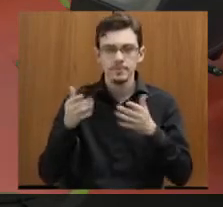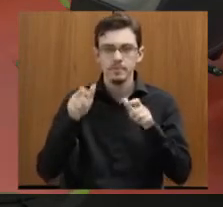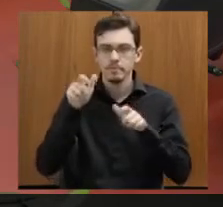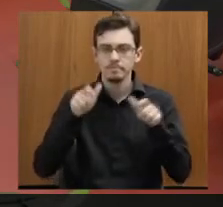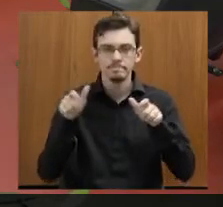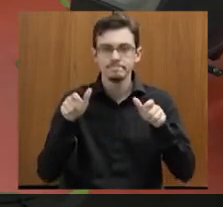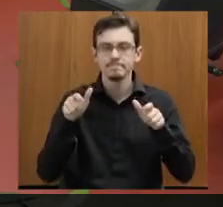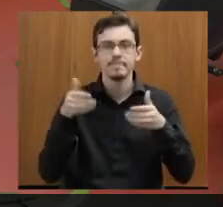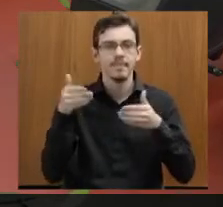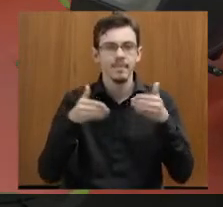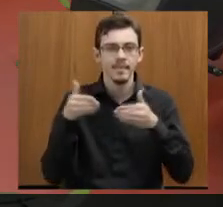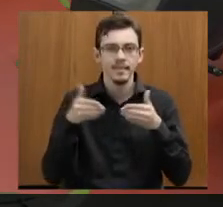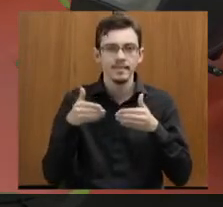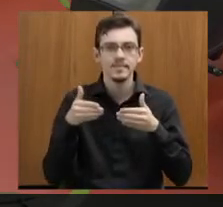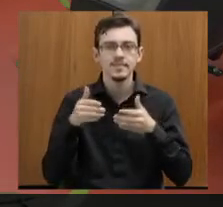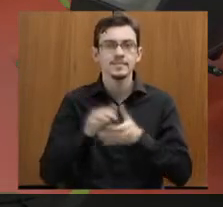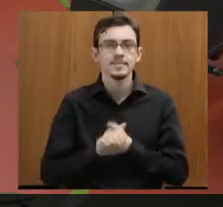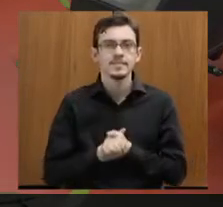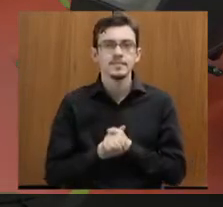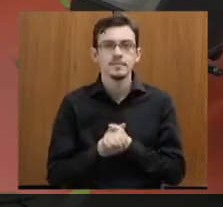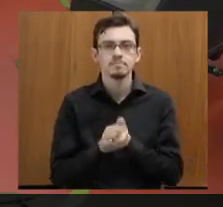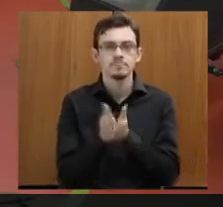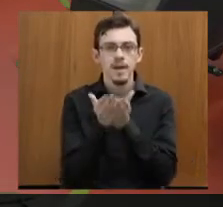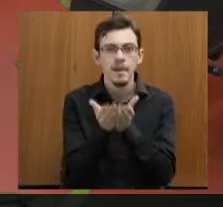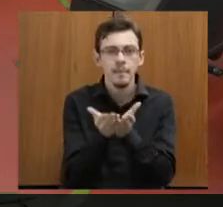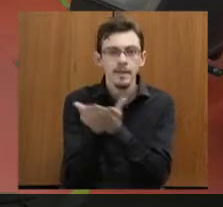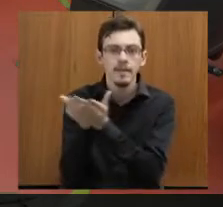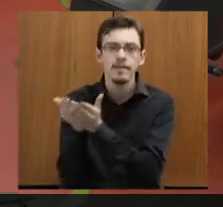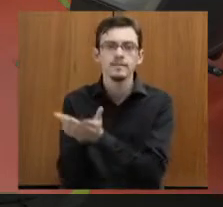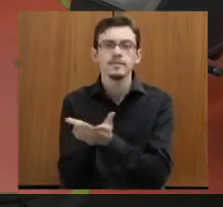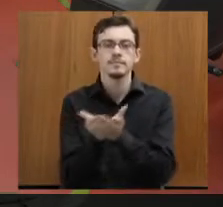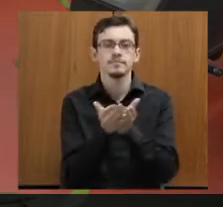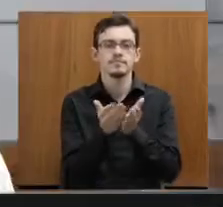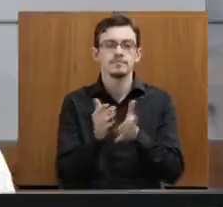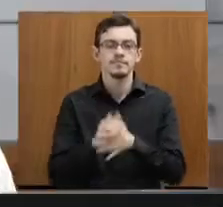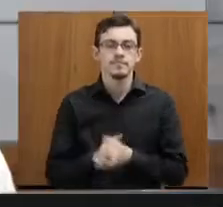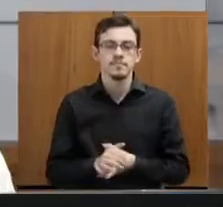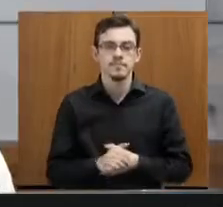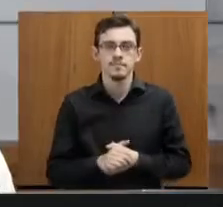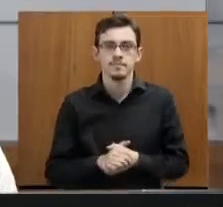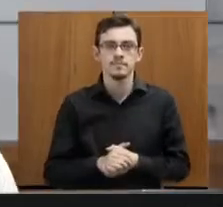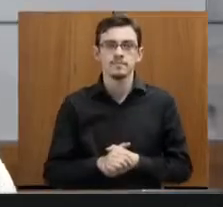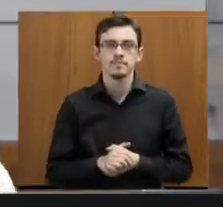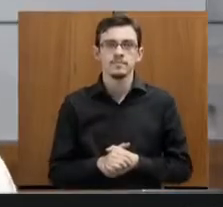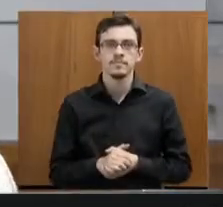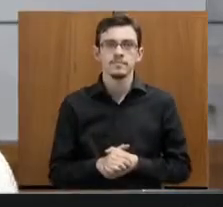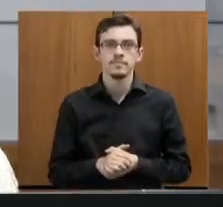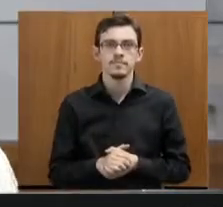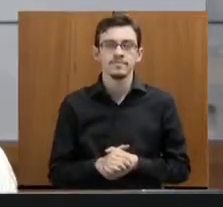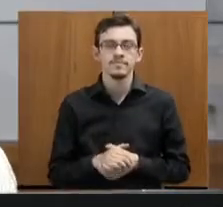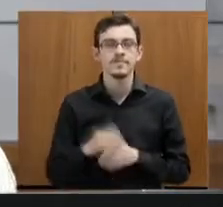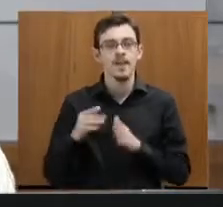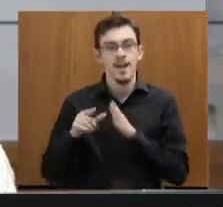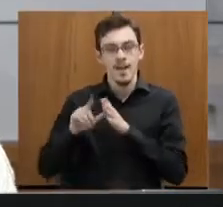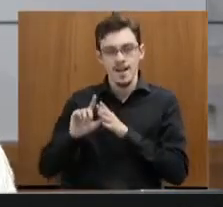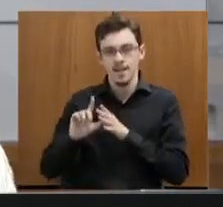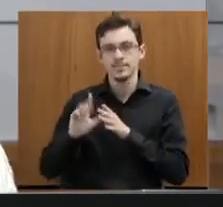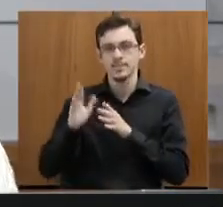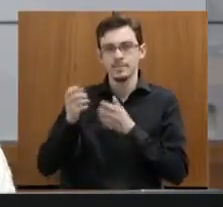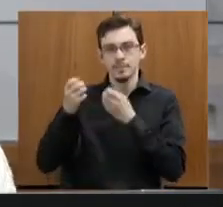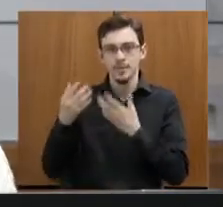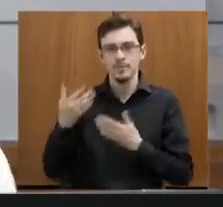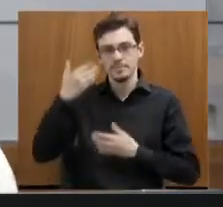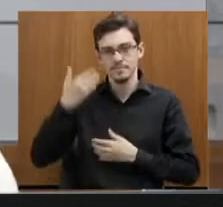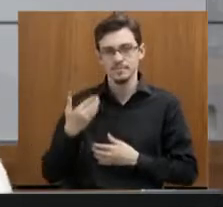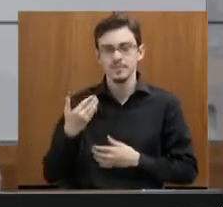pessoas que aqui estão contando de ou a benção bom Como foi dito né Eu sou a